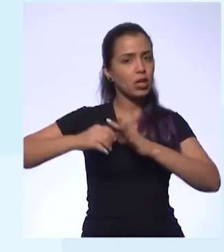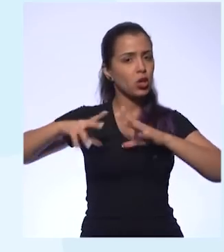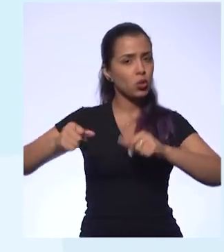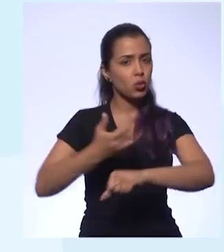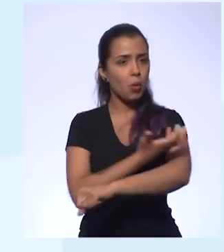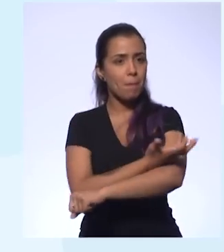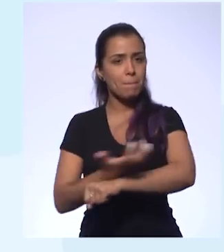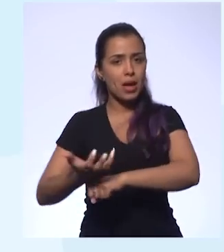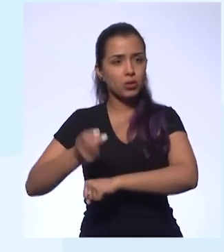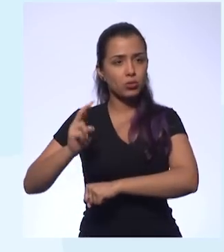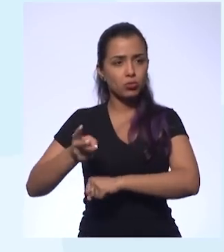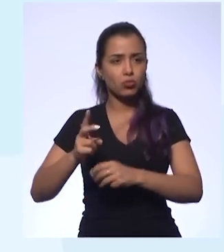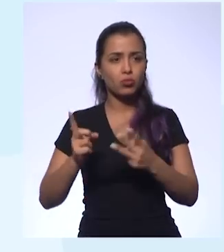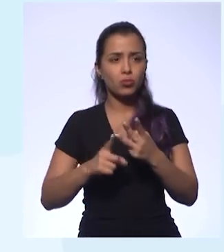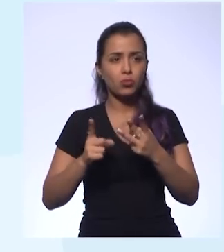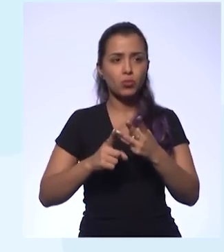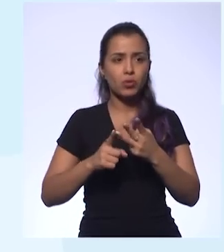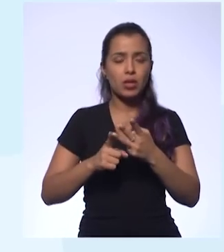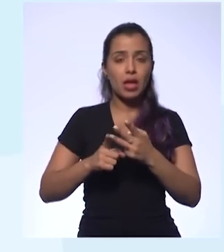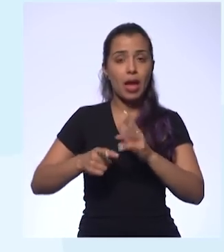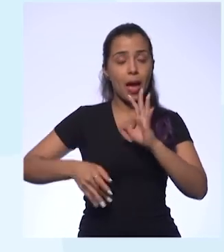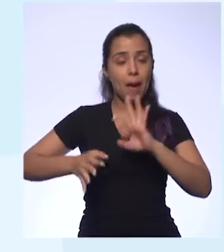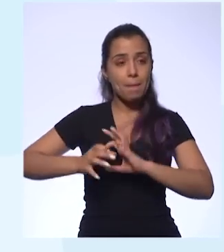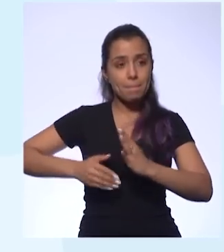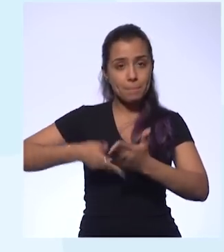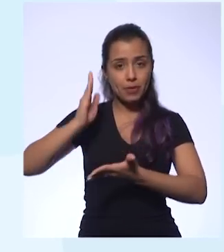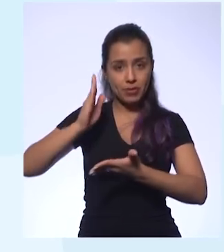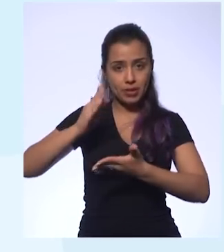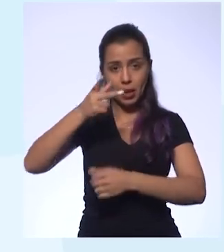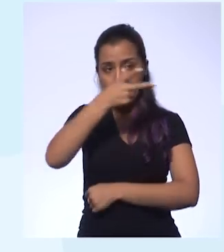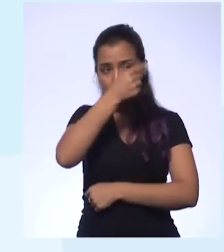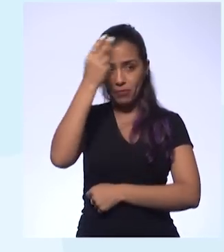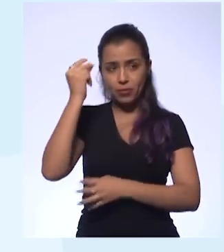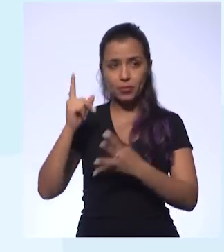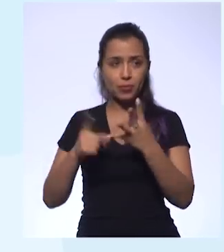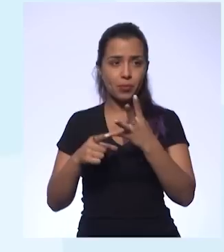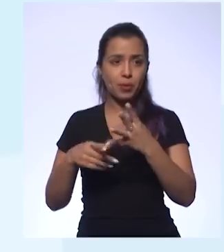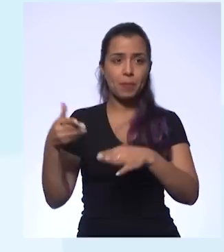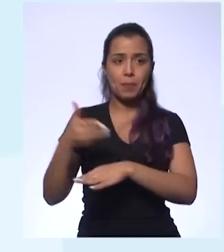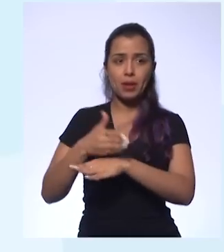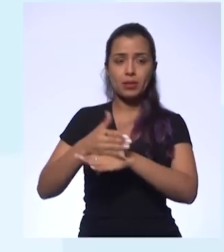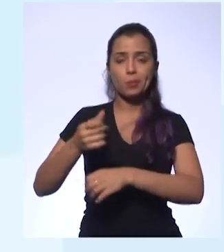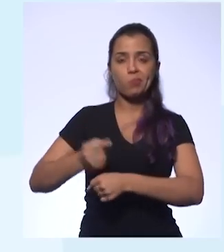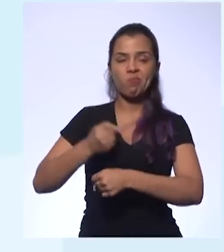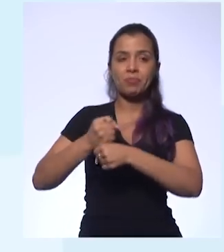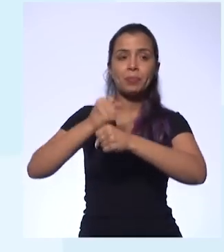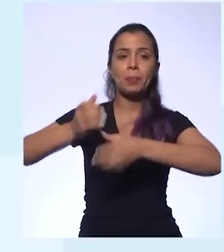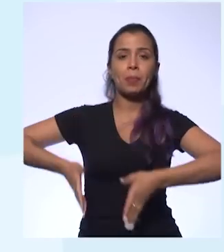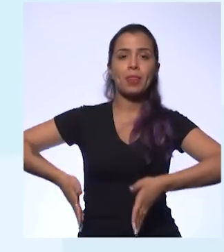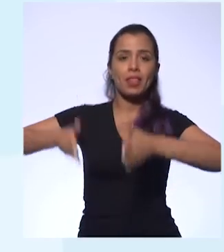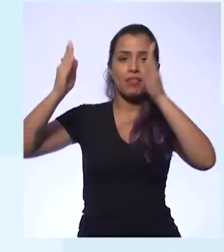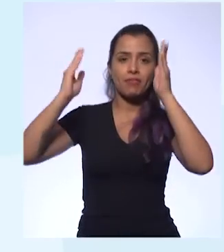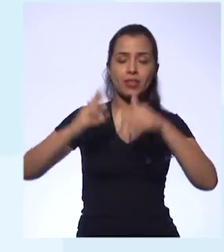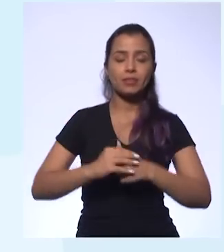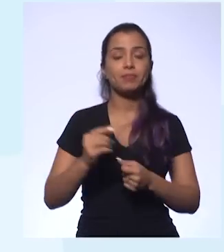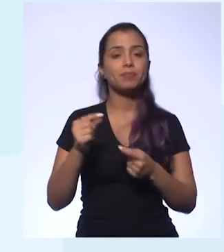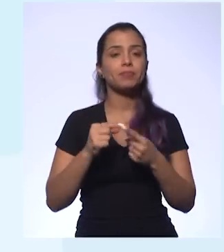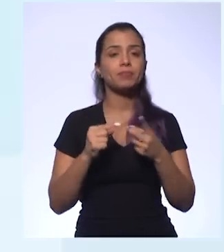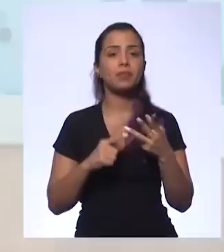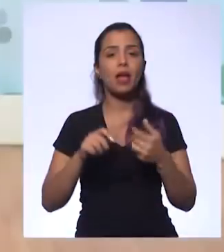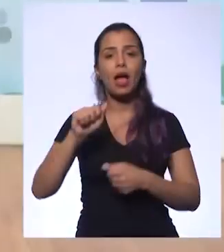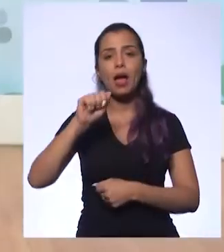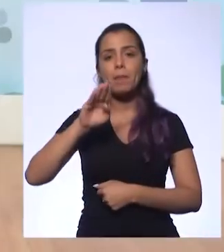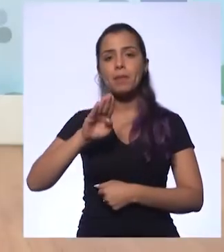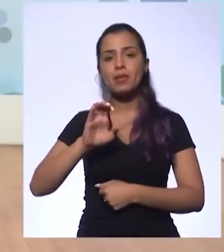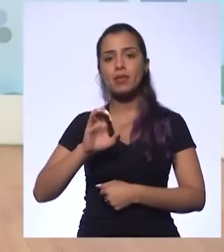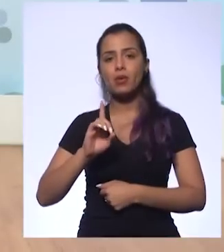projeto pela prefeitura ou participar da construção dos edifícios. E aí? A, B, C ou D, gente, no chat, A, B, C